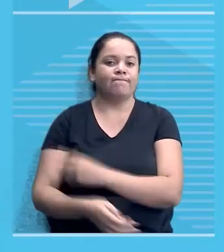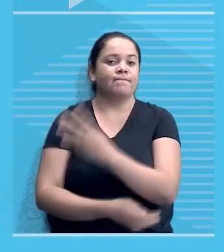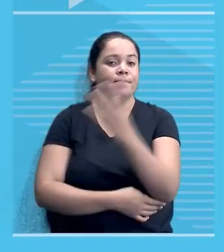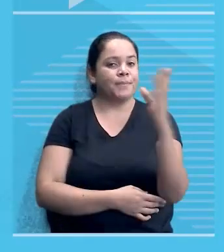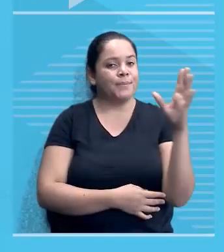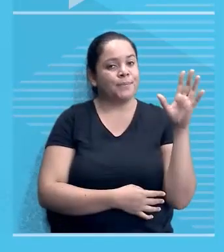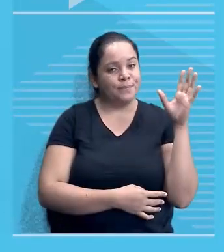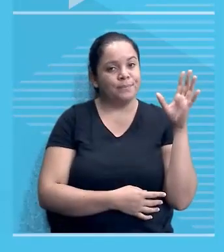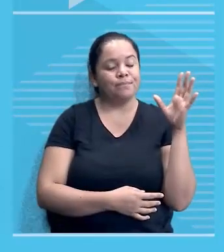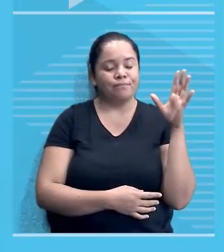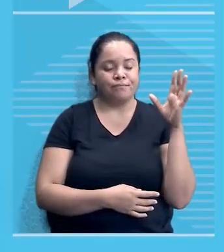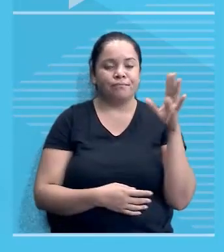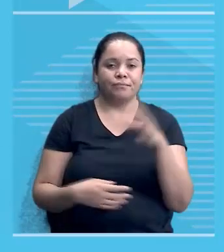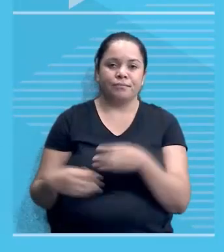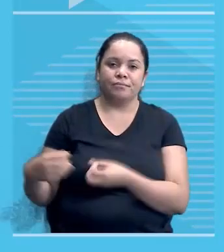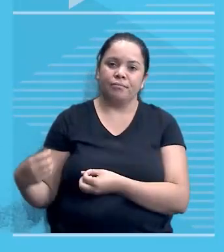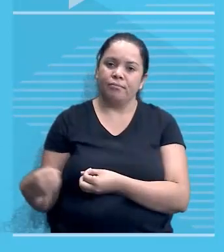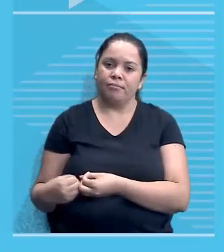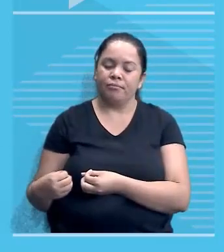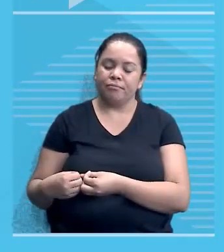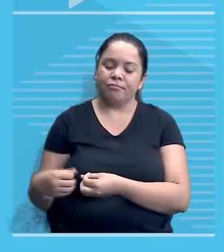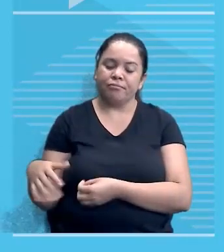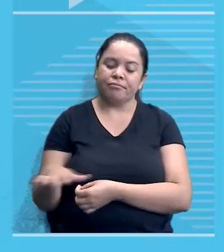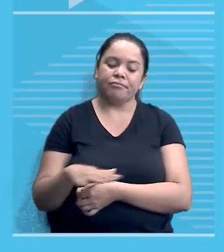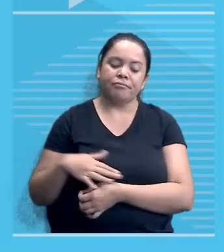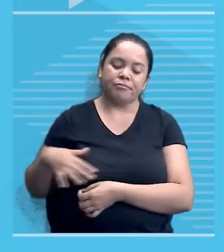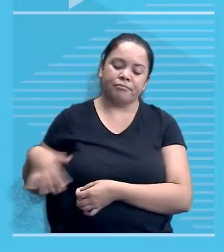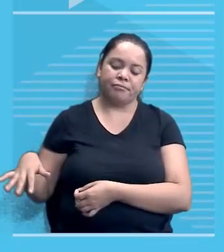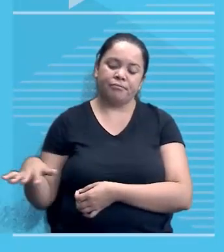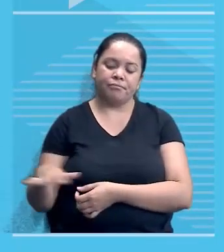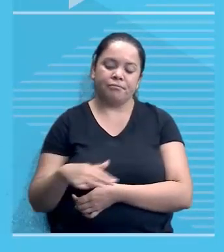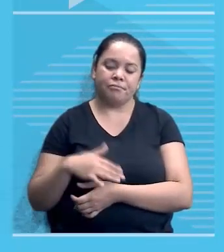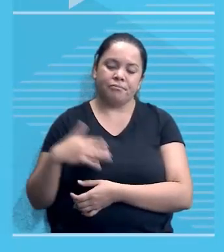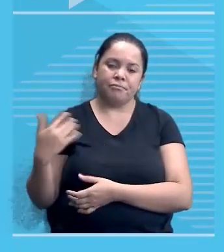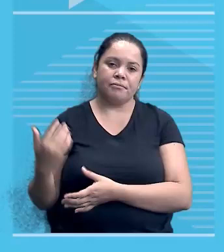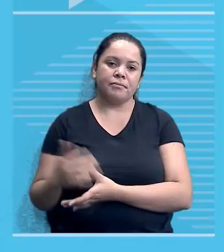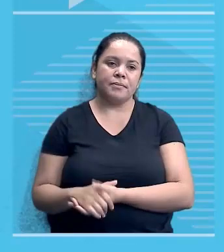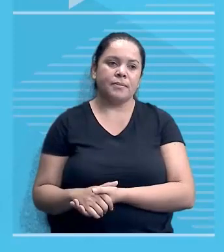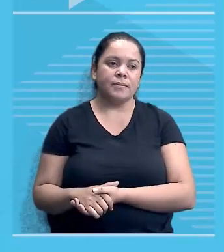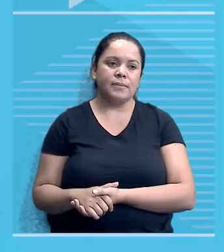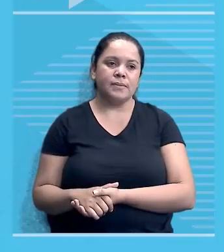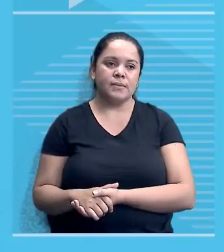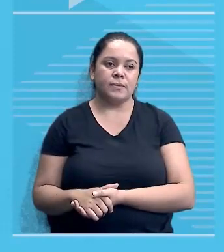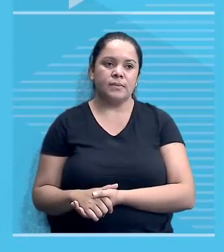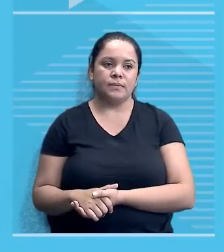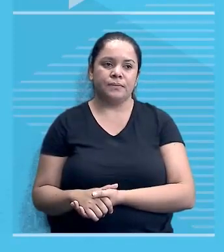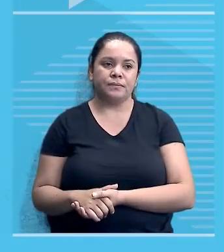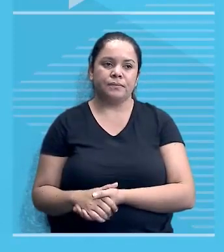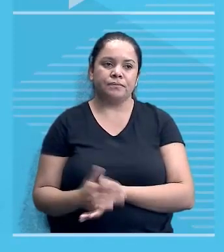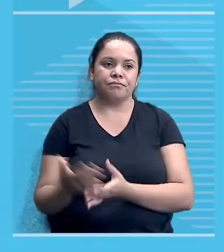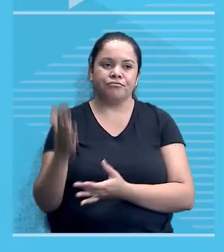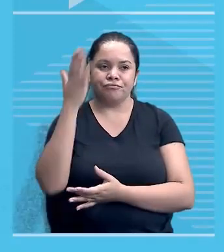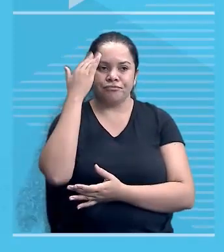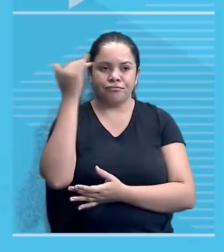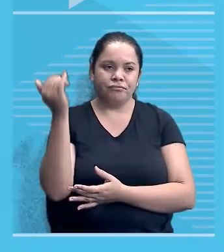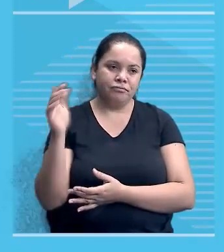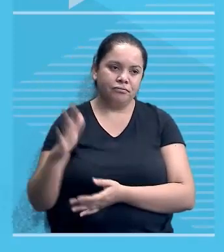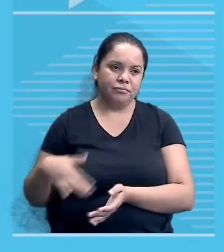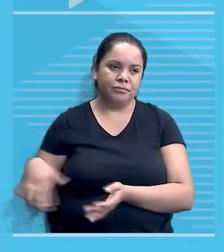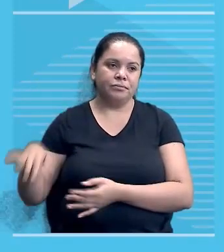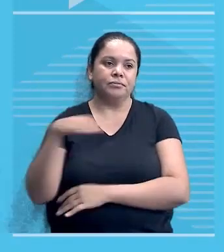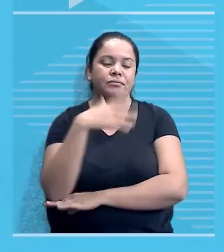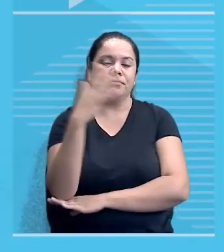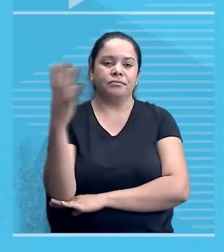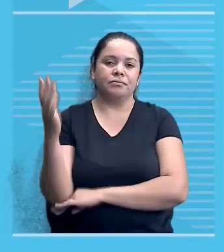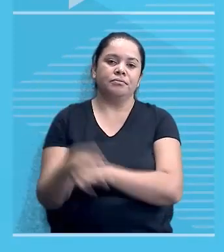tendo mais áreas verdes né Vocês sabem que em áreas que tem mais áreas em locais que tem mais áreas verdes a